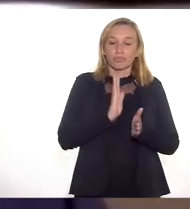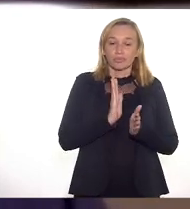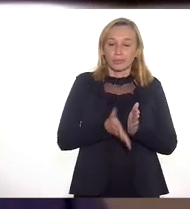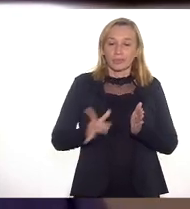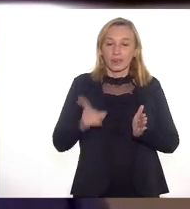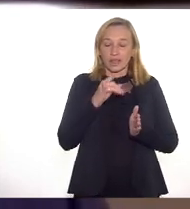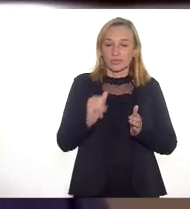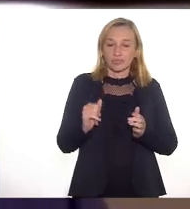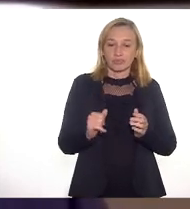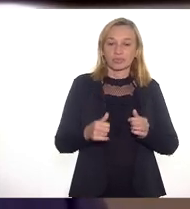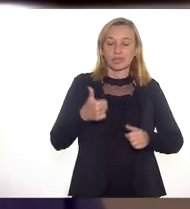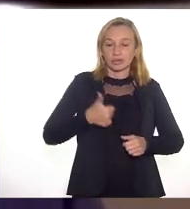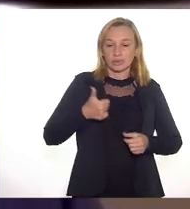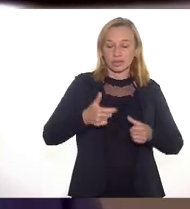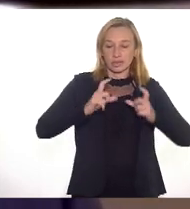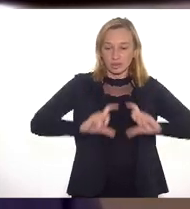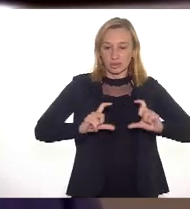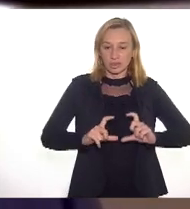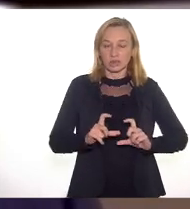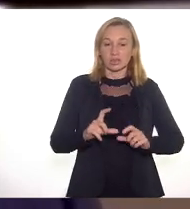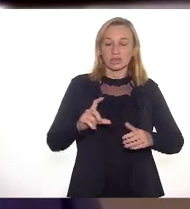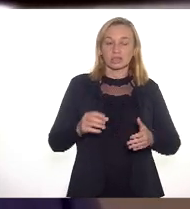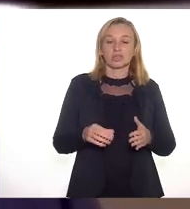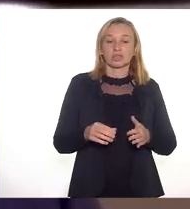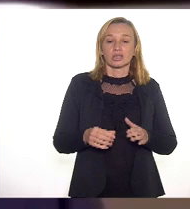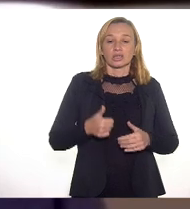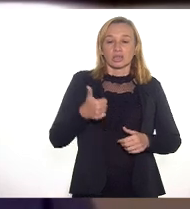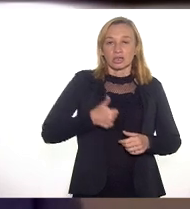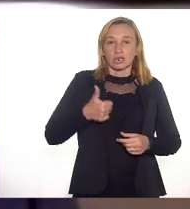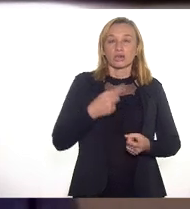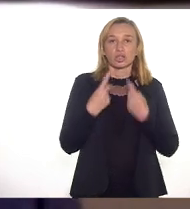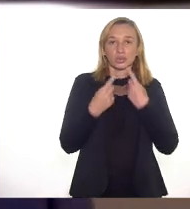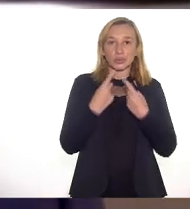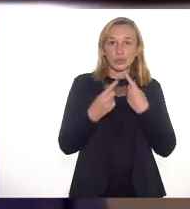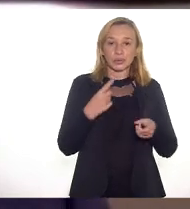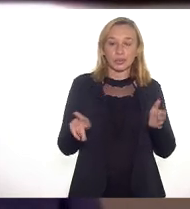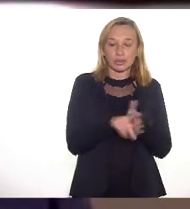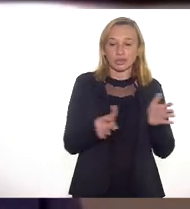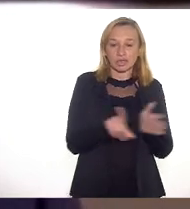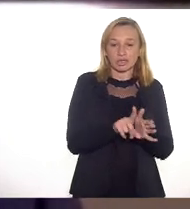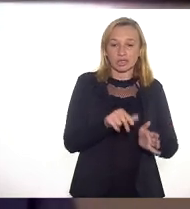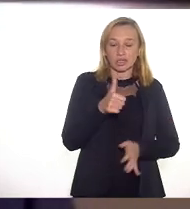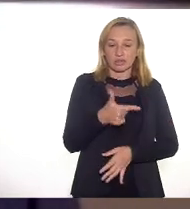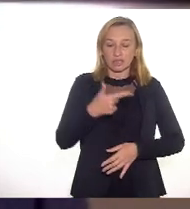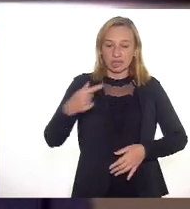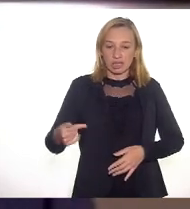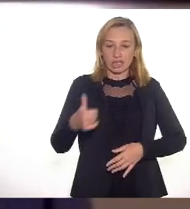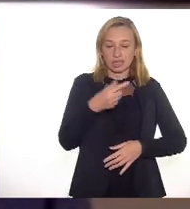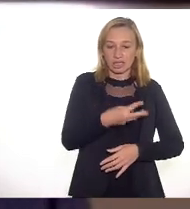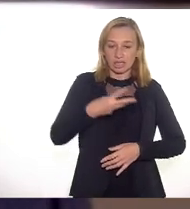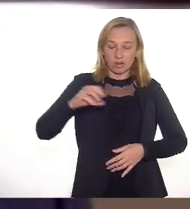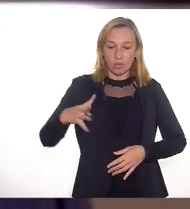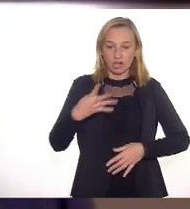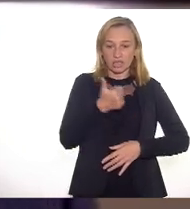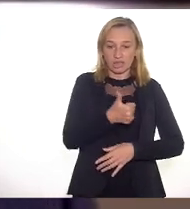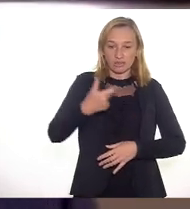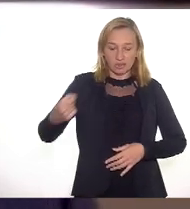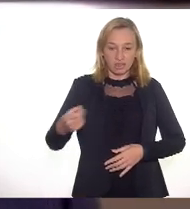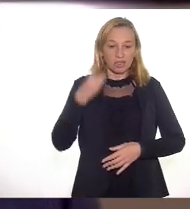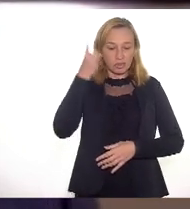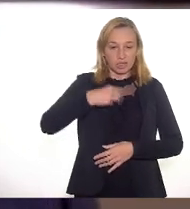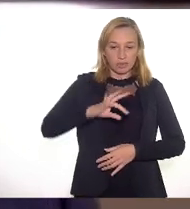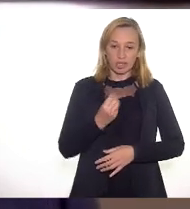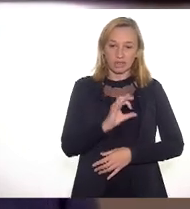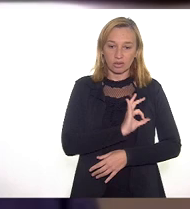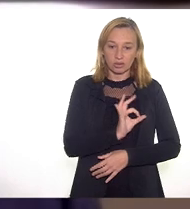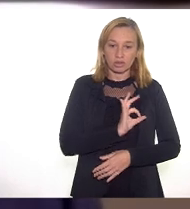dia, de acordo com o parágrafo 1º do artigo 47 do Regimento Interno, em tramitação ordinária, primeira discussão, projeto de lei 2734 de 20, de autoria da deputada Marta Rocha,